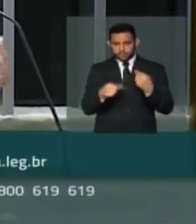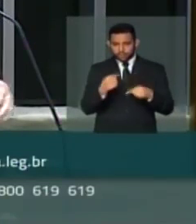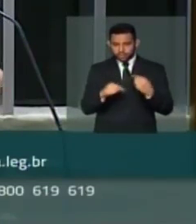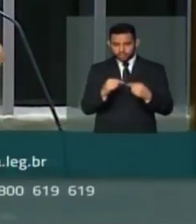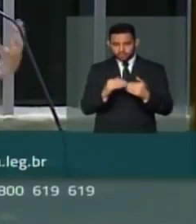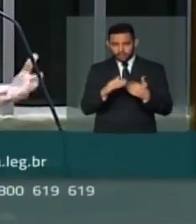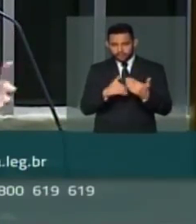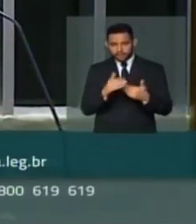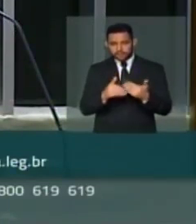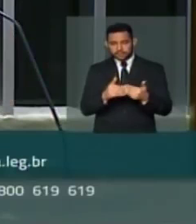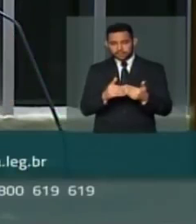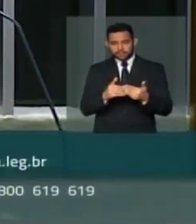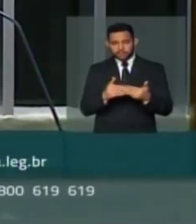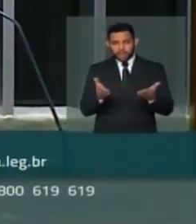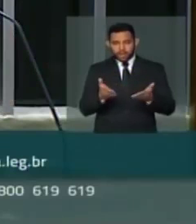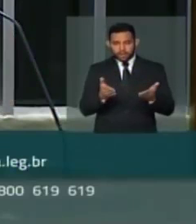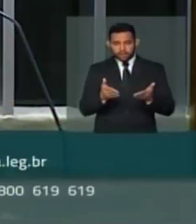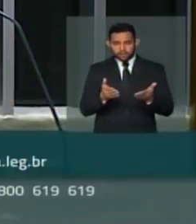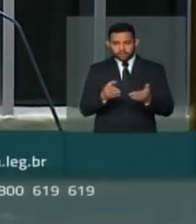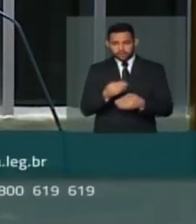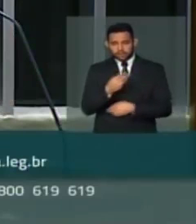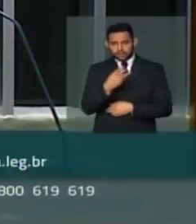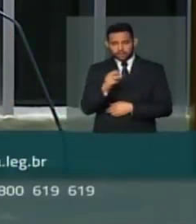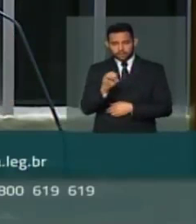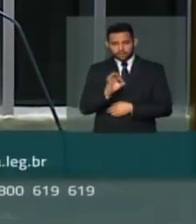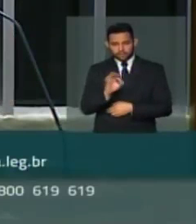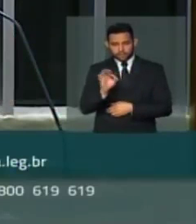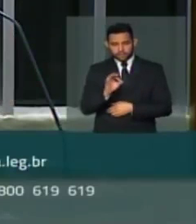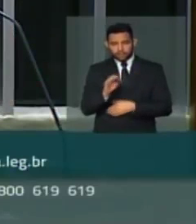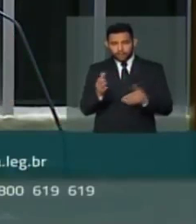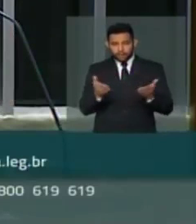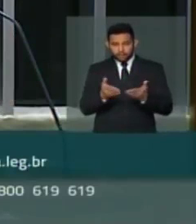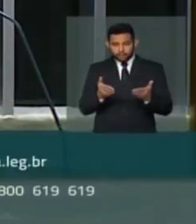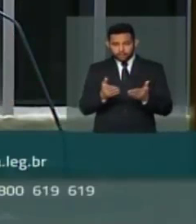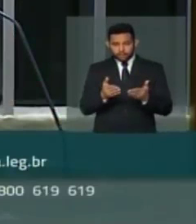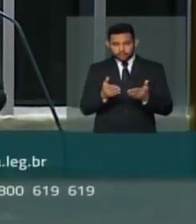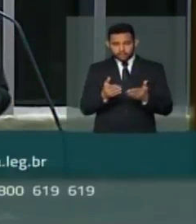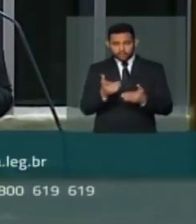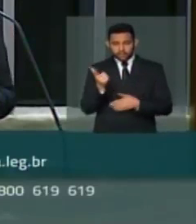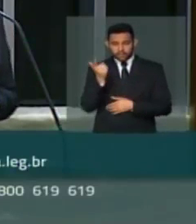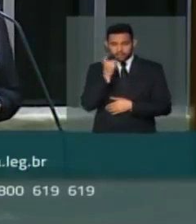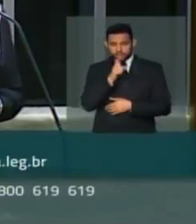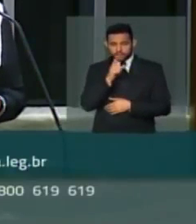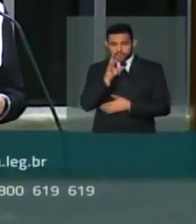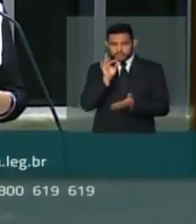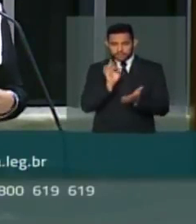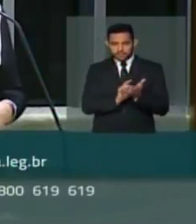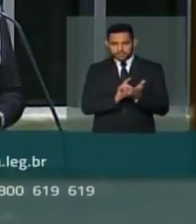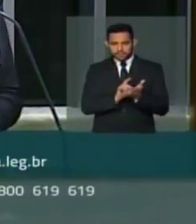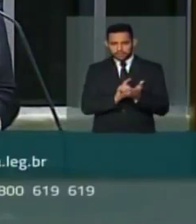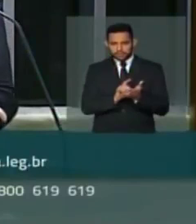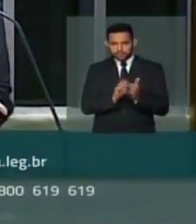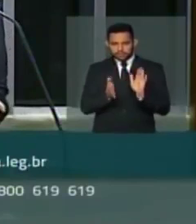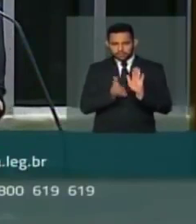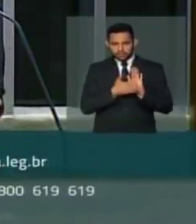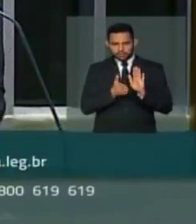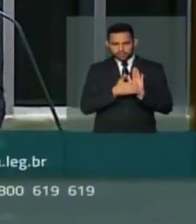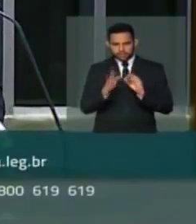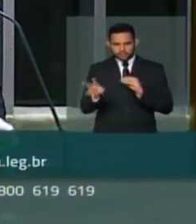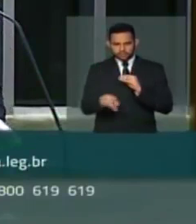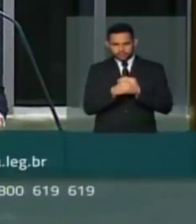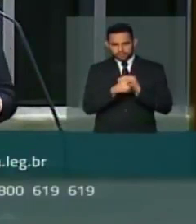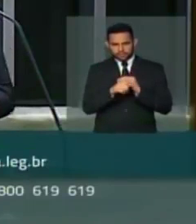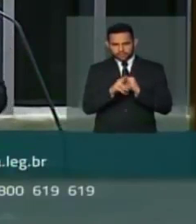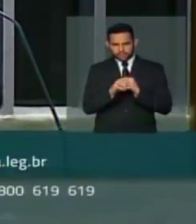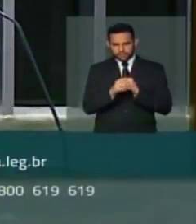e avançamos e estávamos com 30%. E agora, com certeza absoluta, com essa proposta da emenda